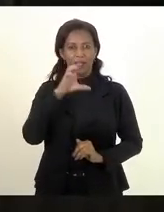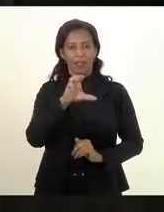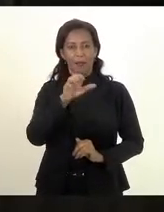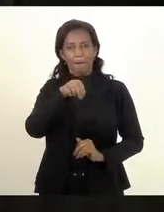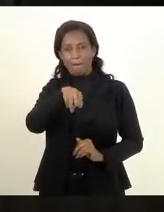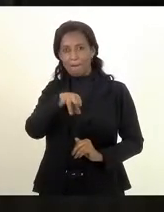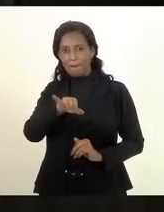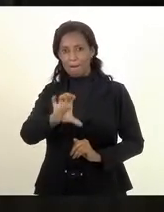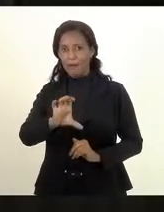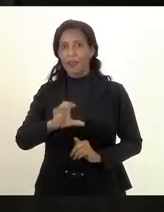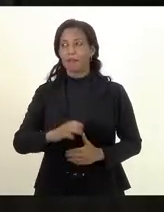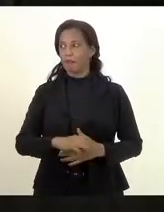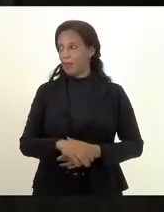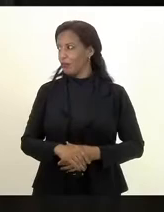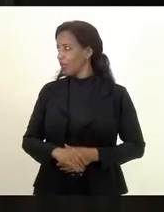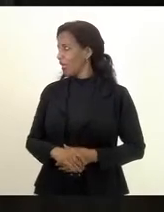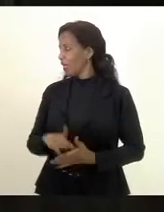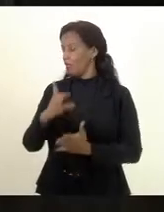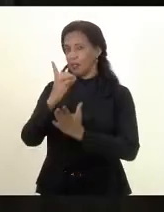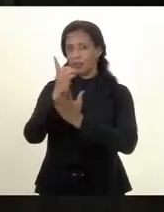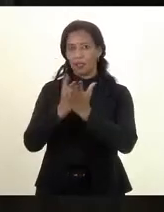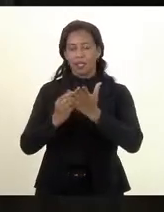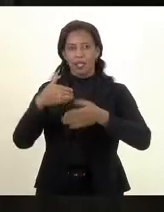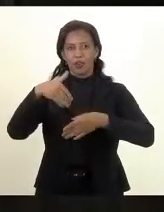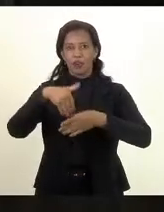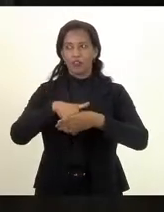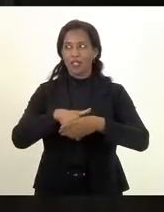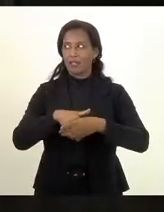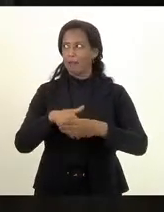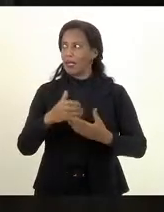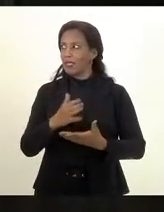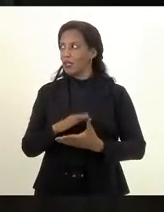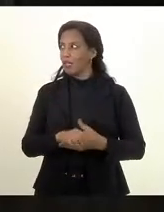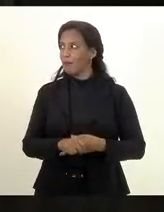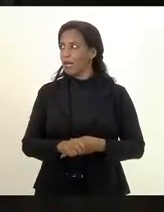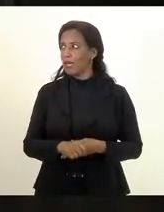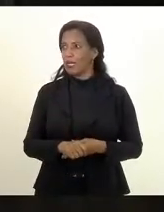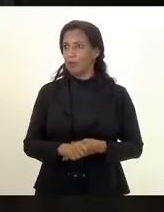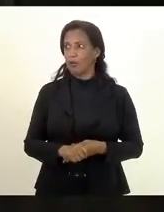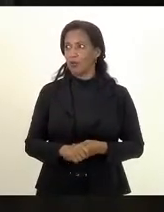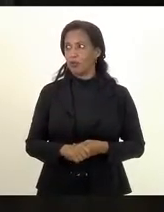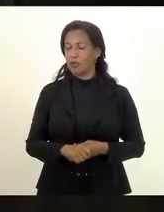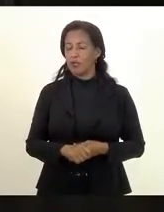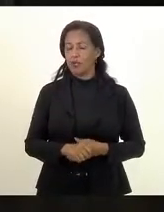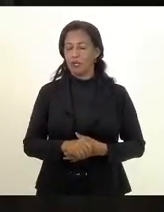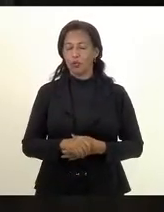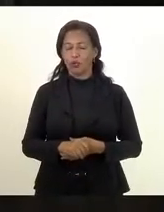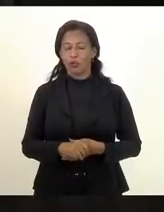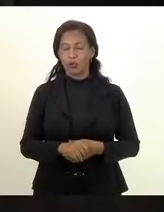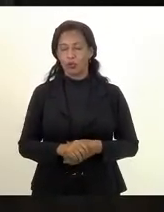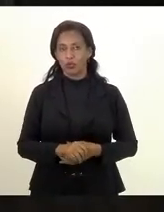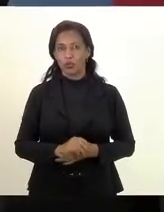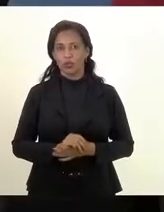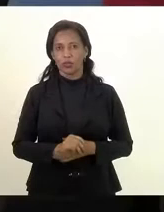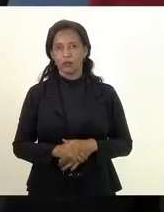para declaração de voto. Quem levantou a mão? Flávio Serafim. Quem mais?